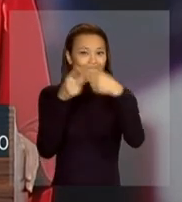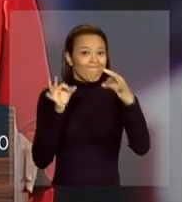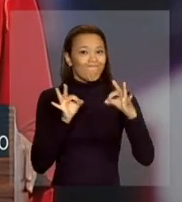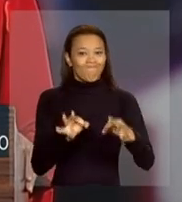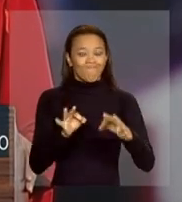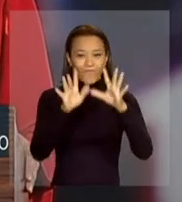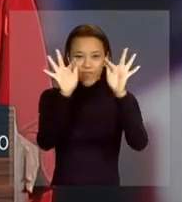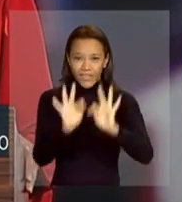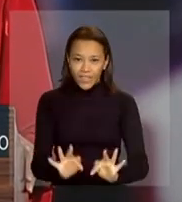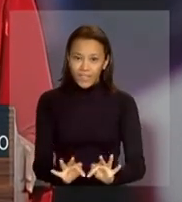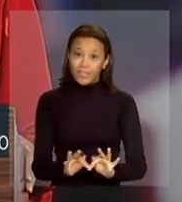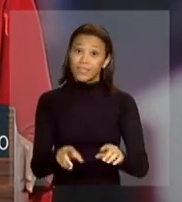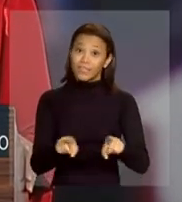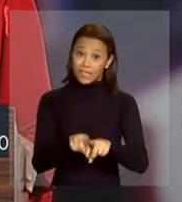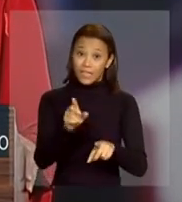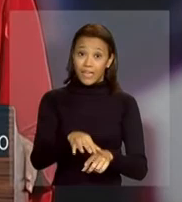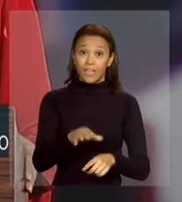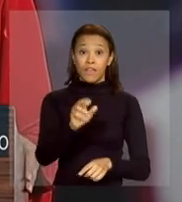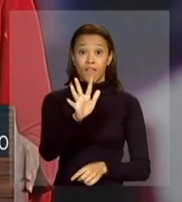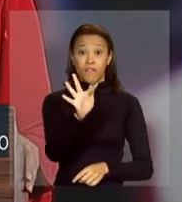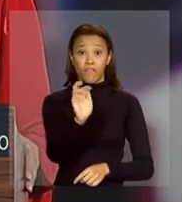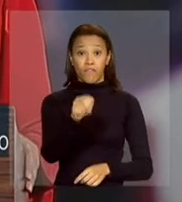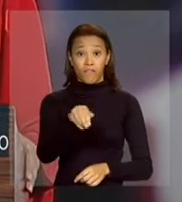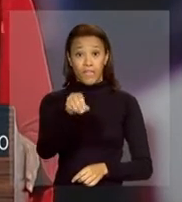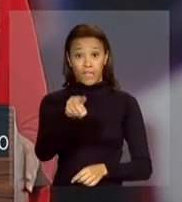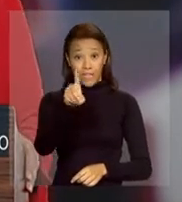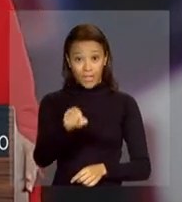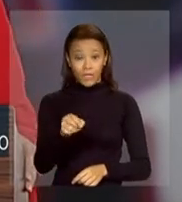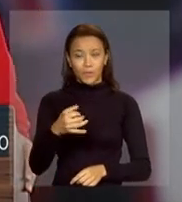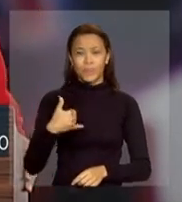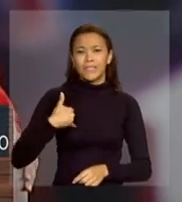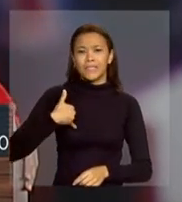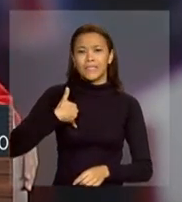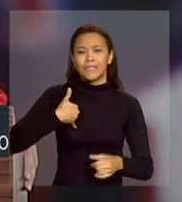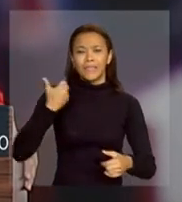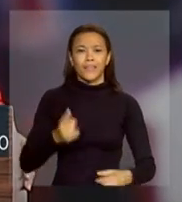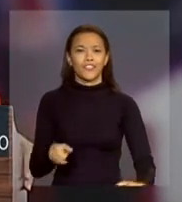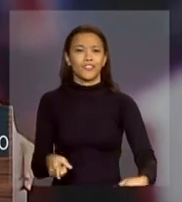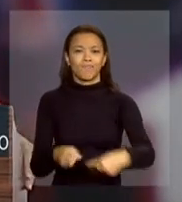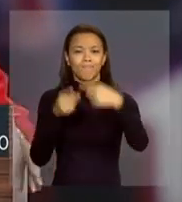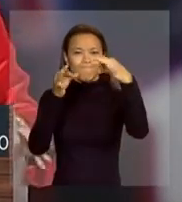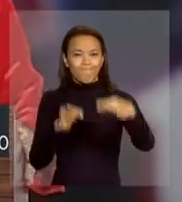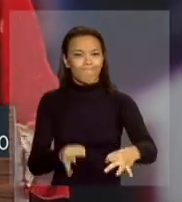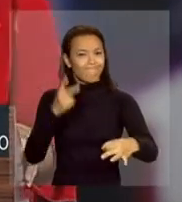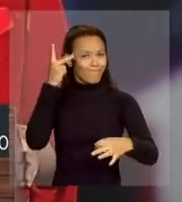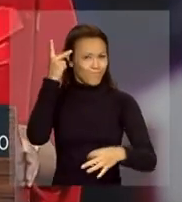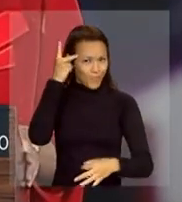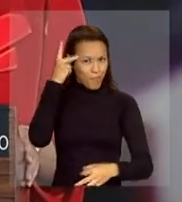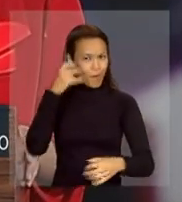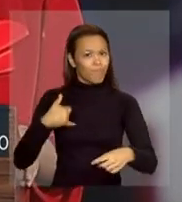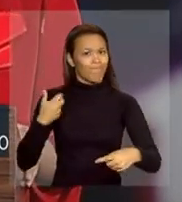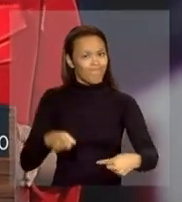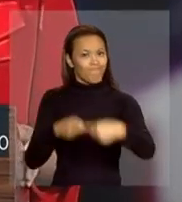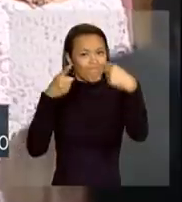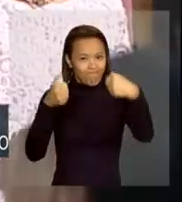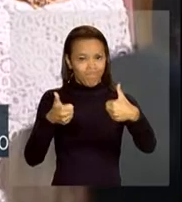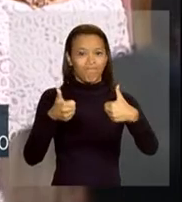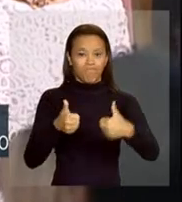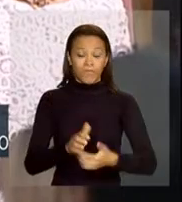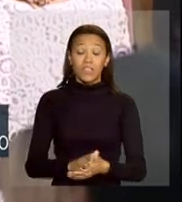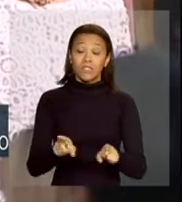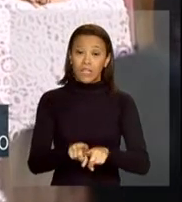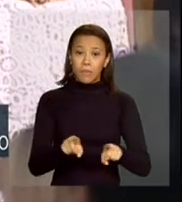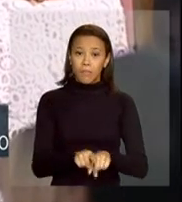que tanto Fernando Haddad contra o São Paulo faça um aniversário no mesmo dia o senador